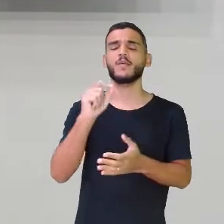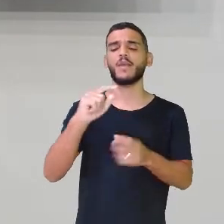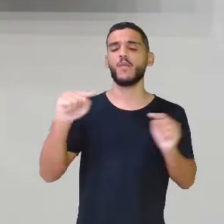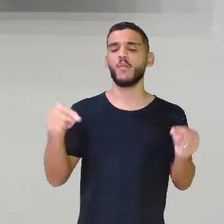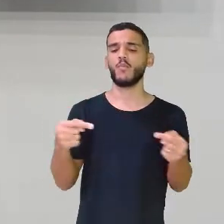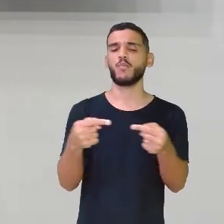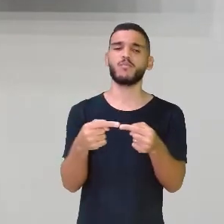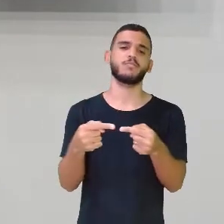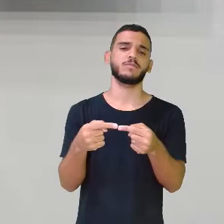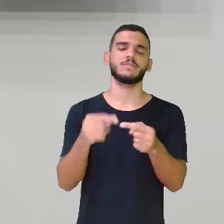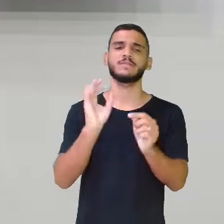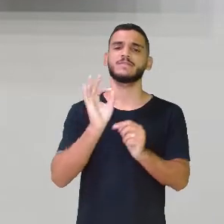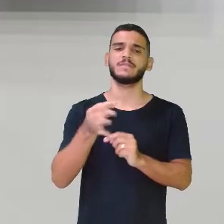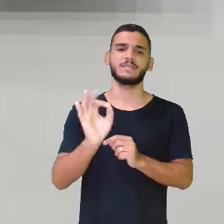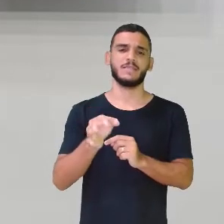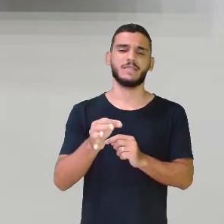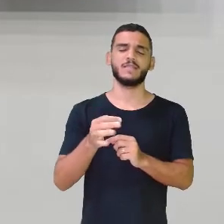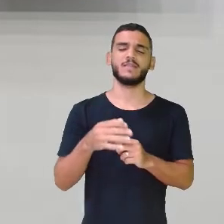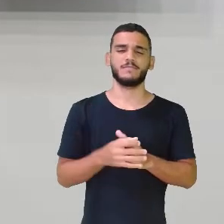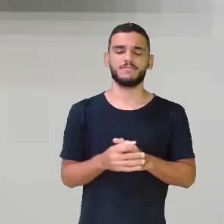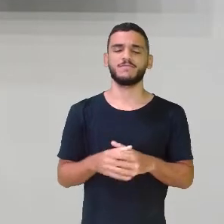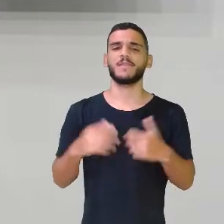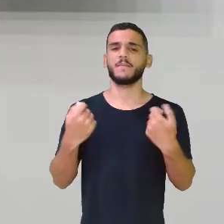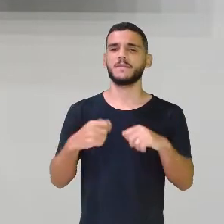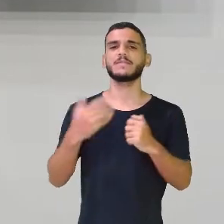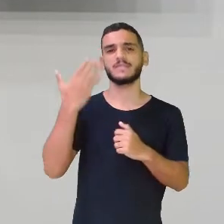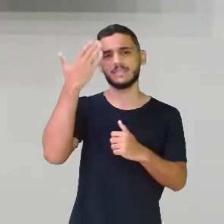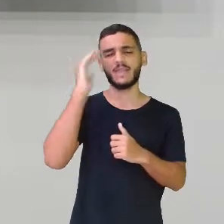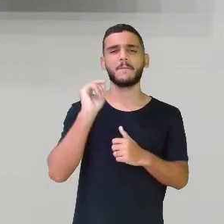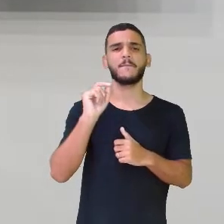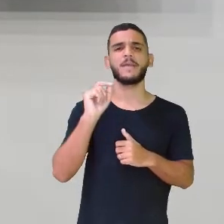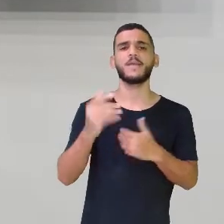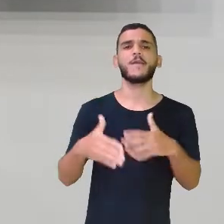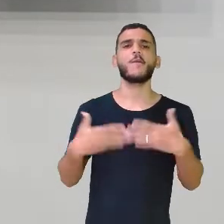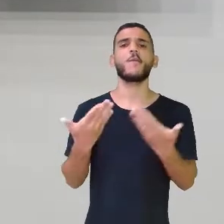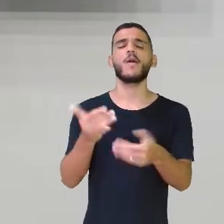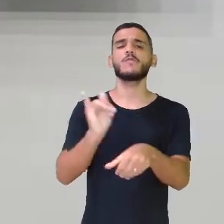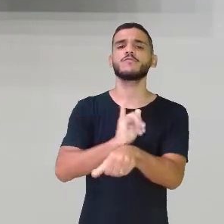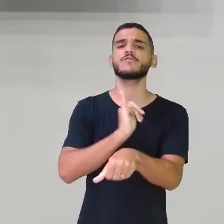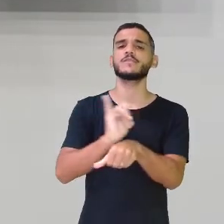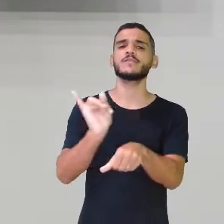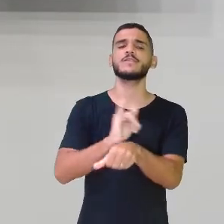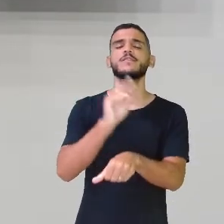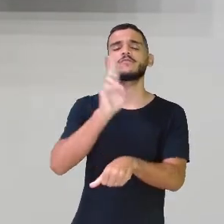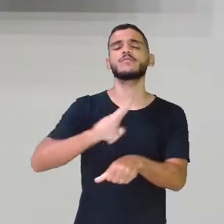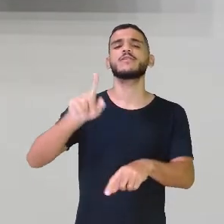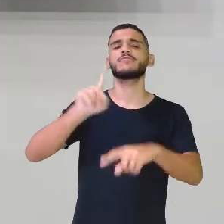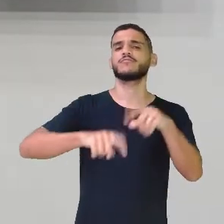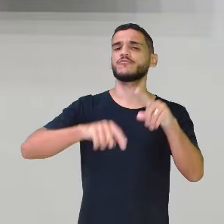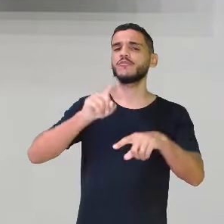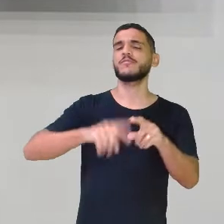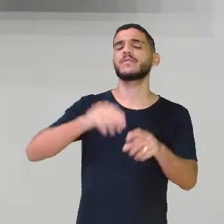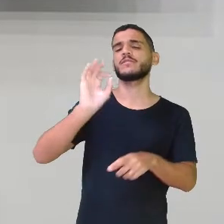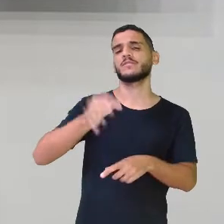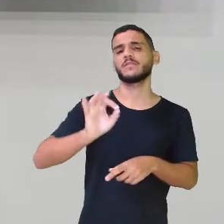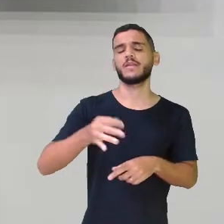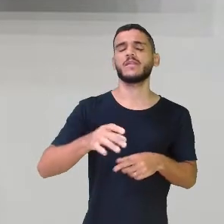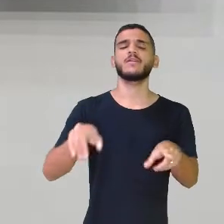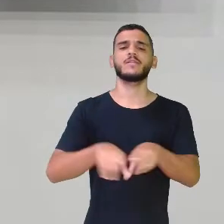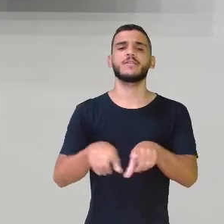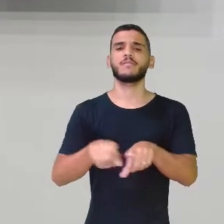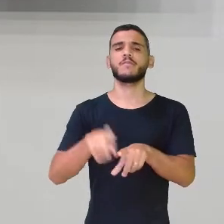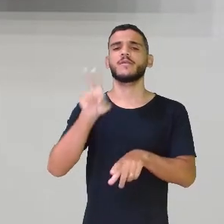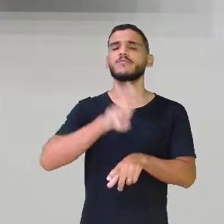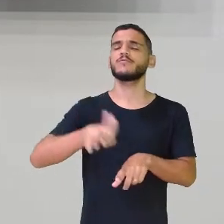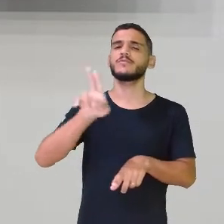faz, a gente precisa saber qual é a grandeza para utilizar um instrumento e utilizar também